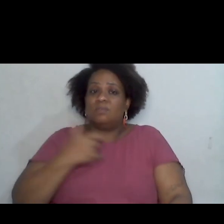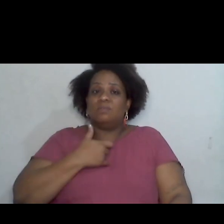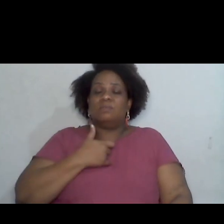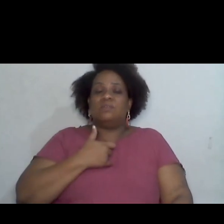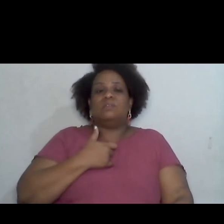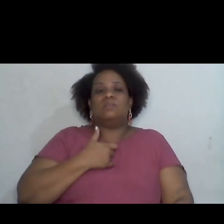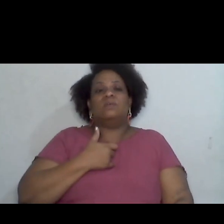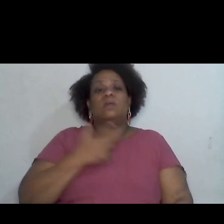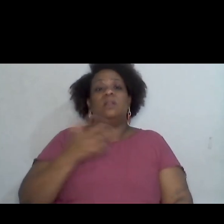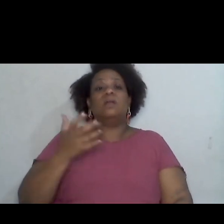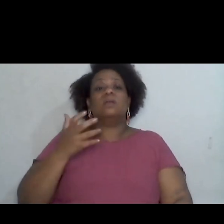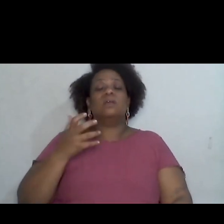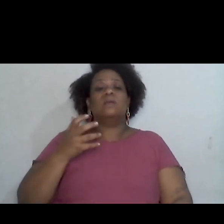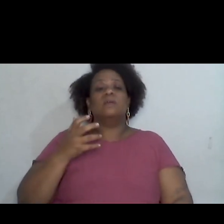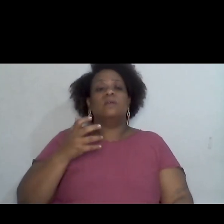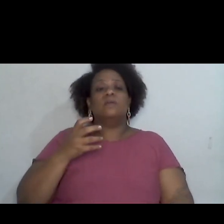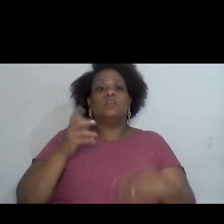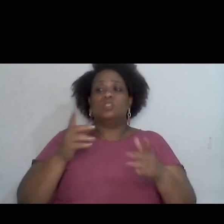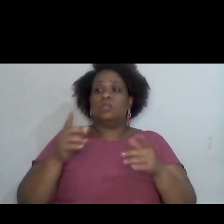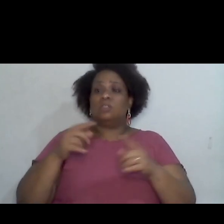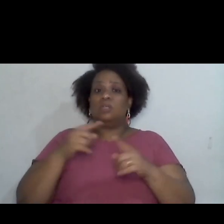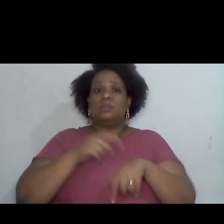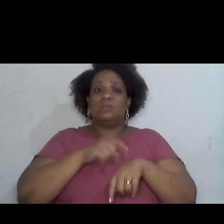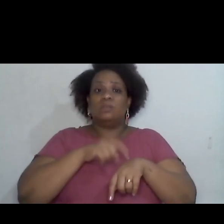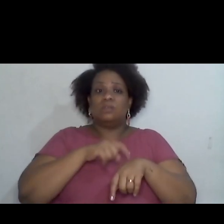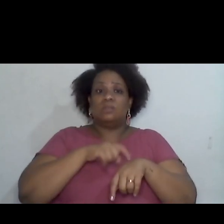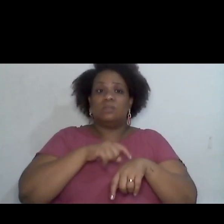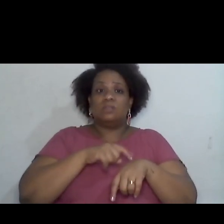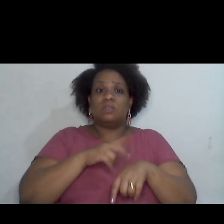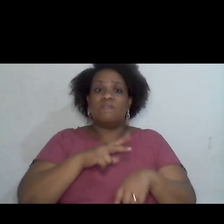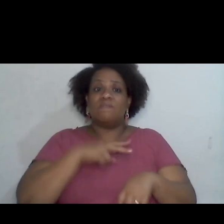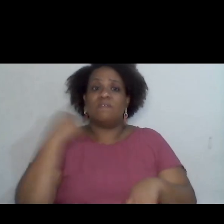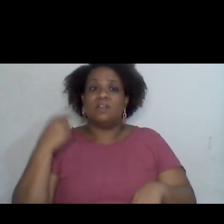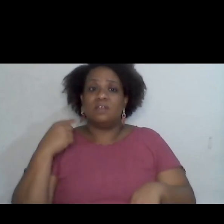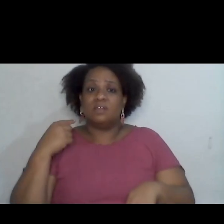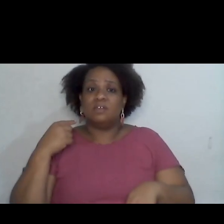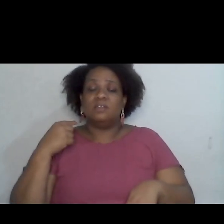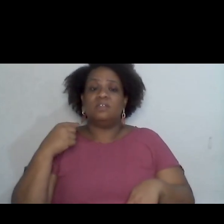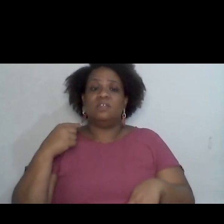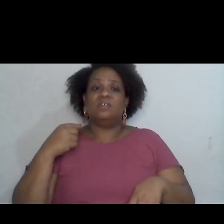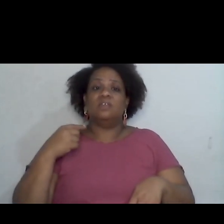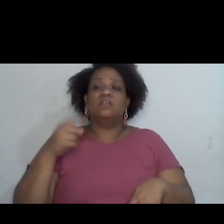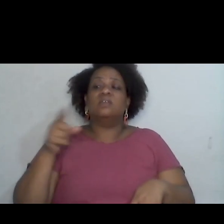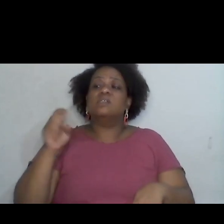aquele, os editais estavam vencendo e o de eventos calendarizados seria